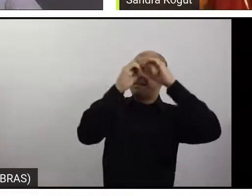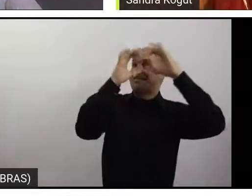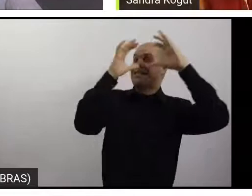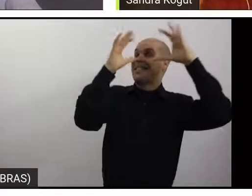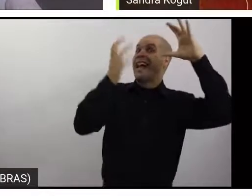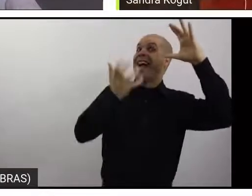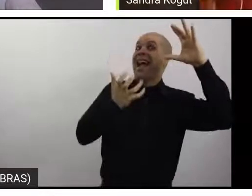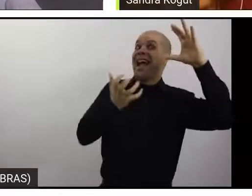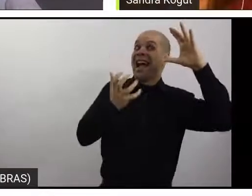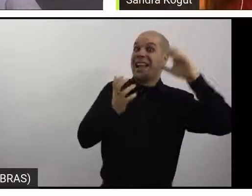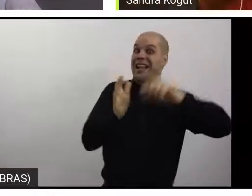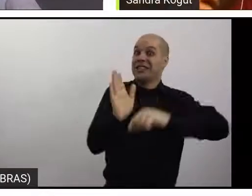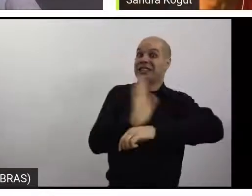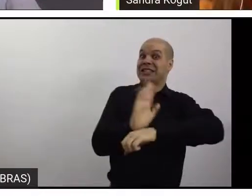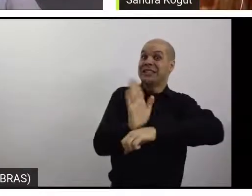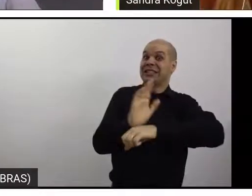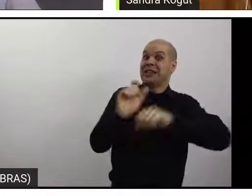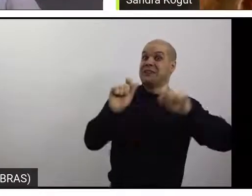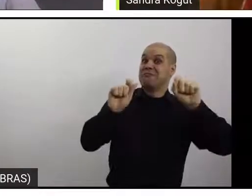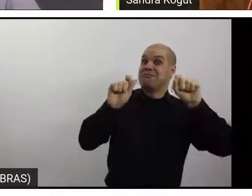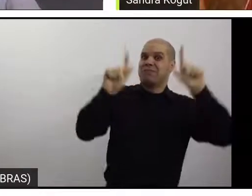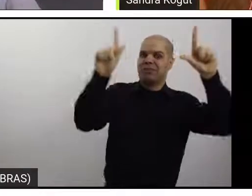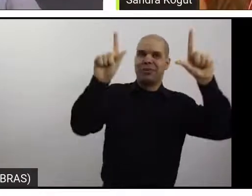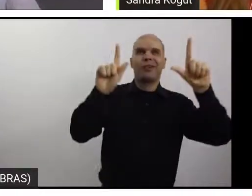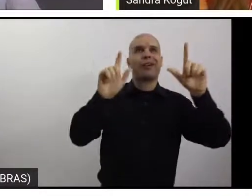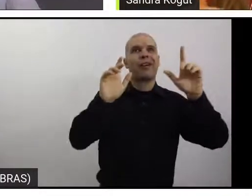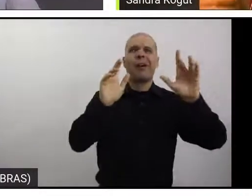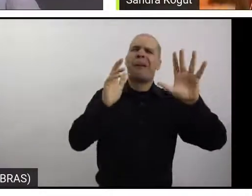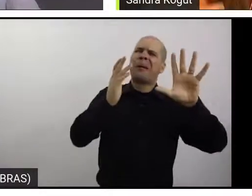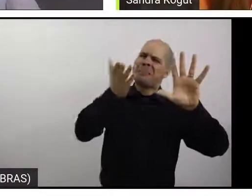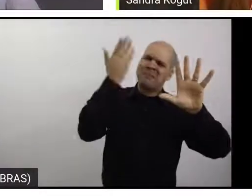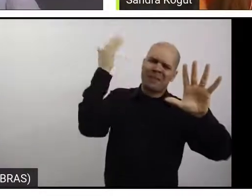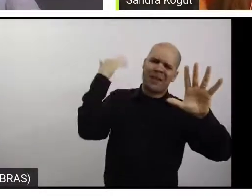era vestibular, né? Fui estudar filosofia,